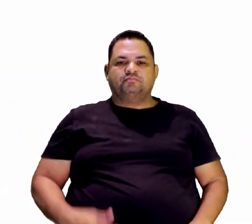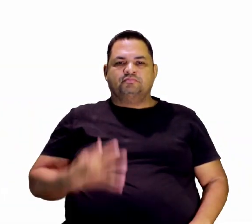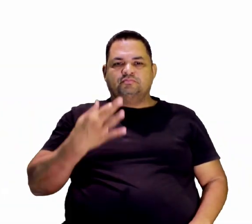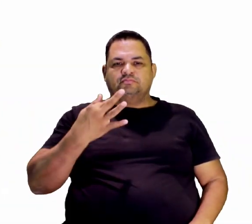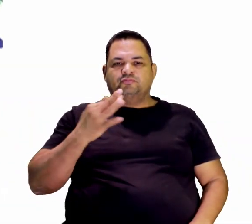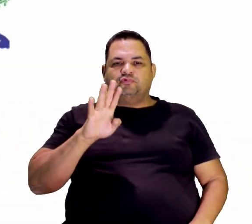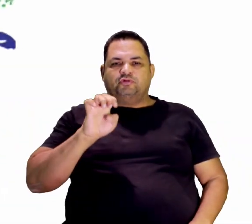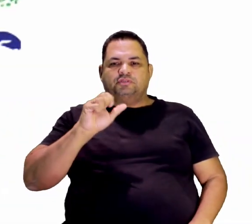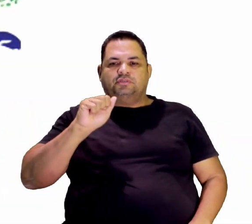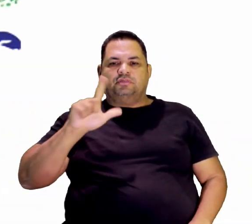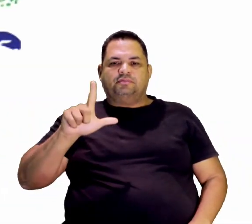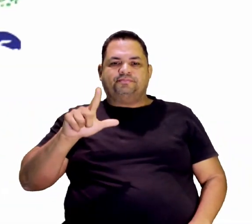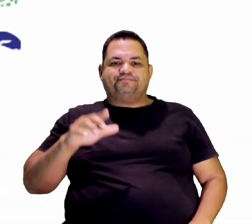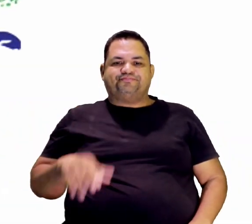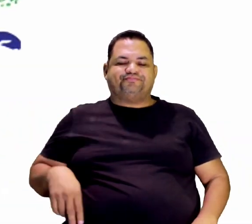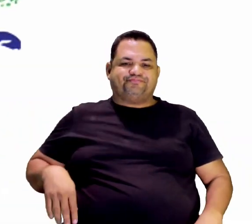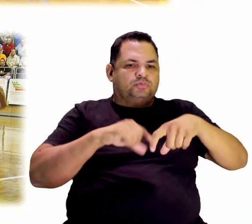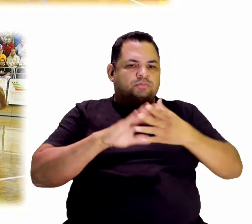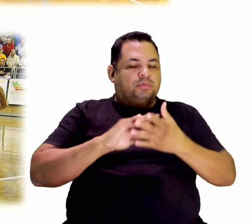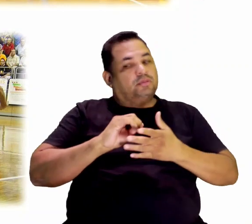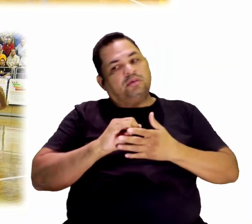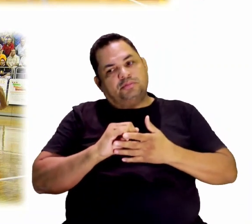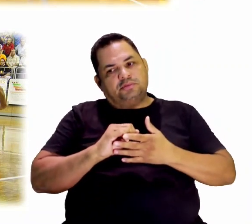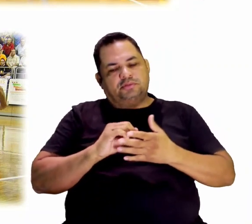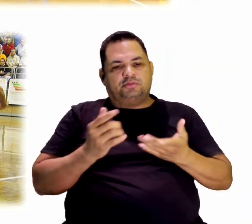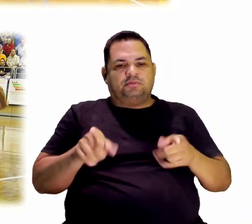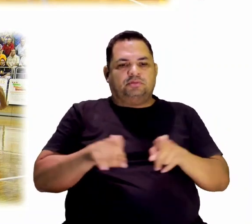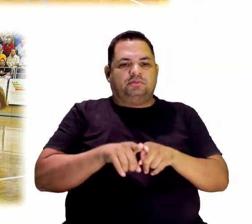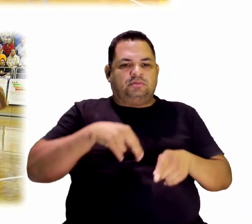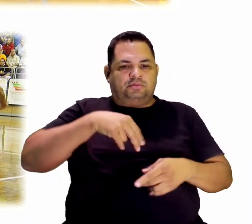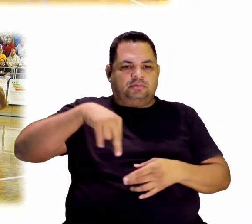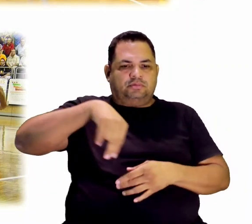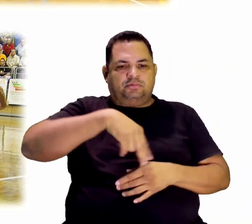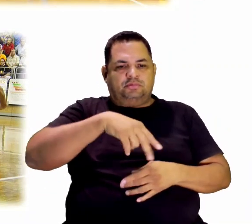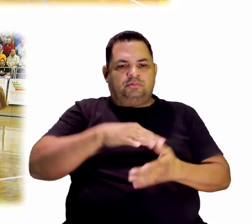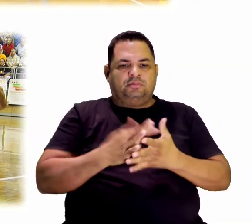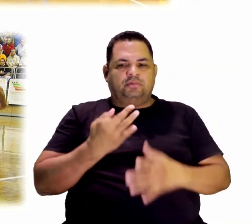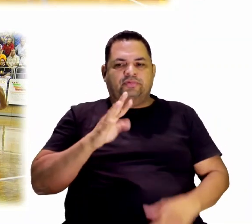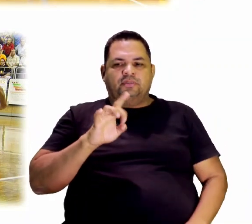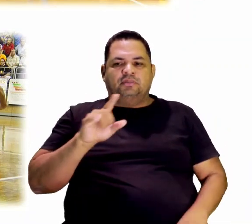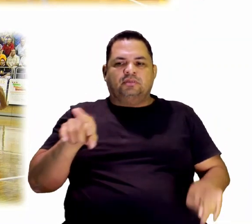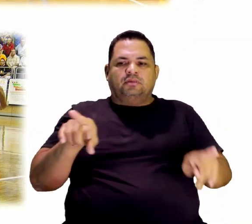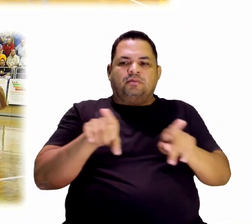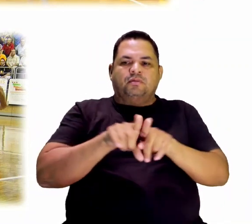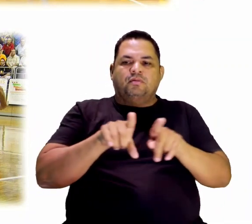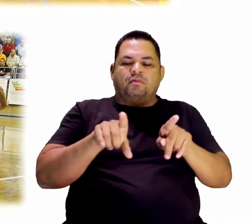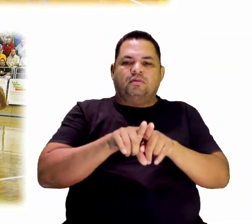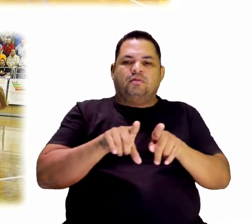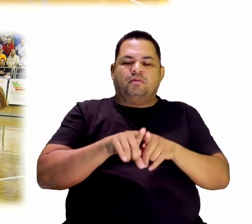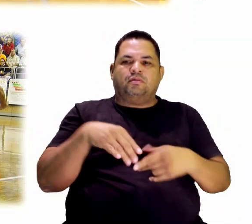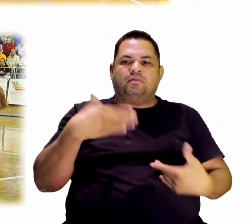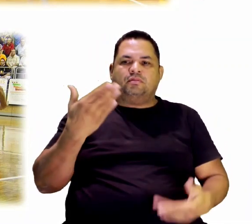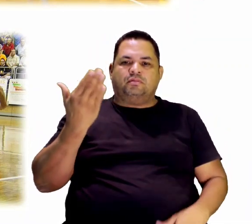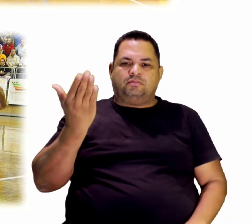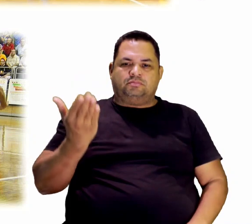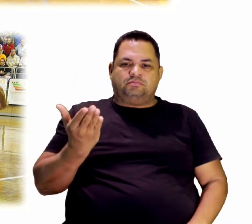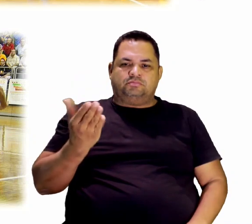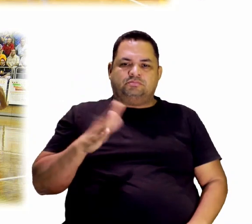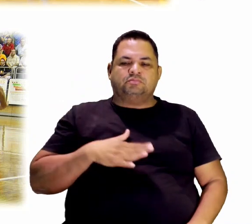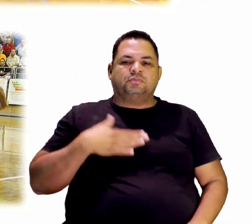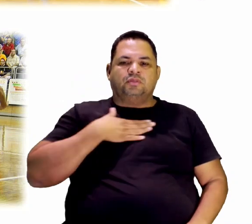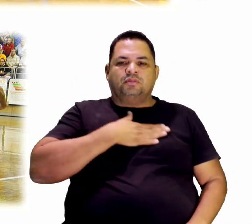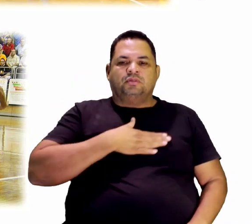Entrando uma outra modalidade, temos agora o basquetebol. E o basquetebol, nós temos aí o quê? Nós temos